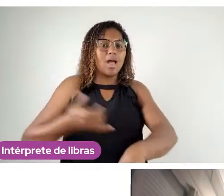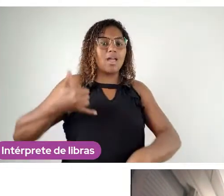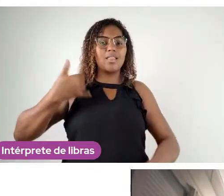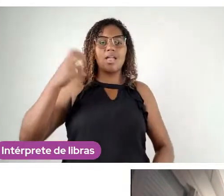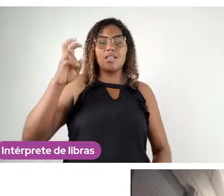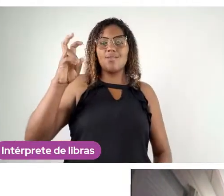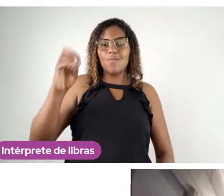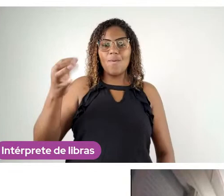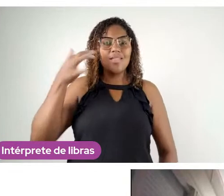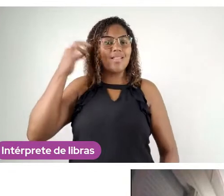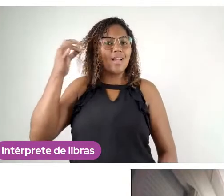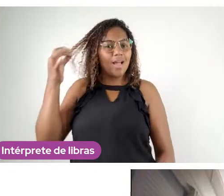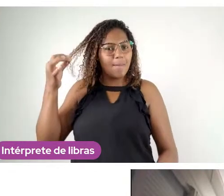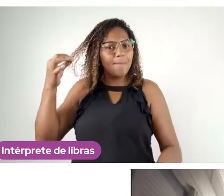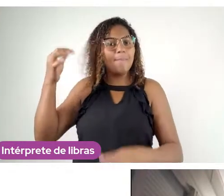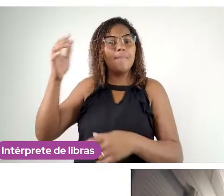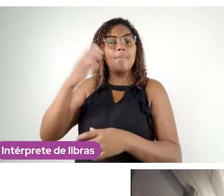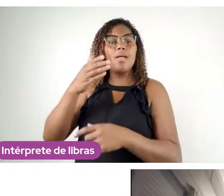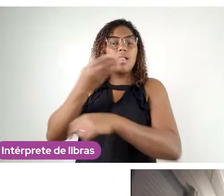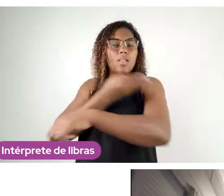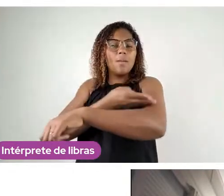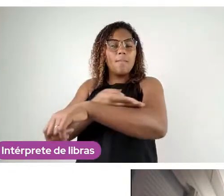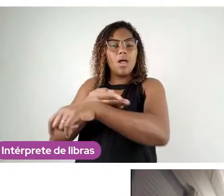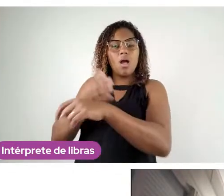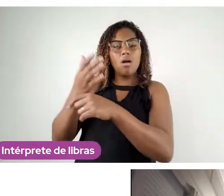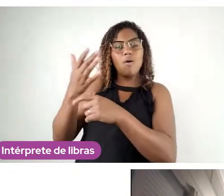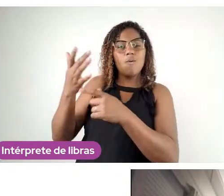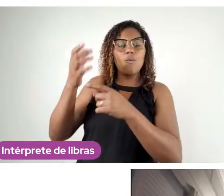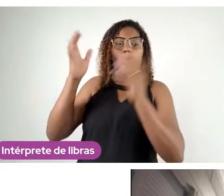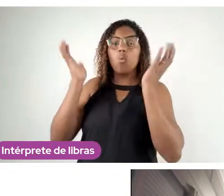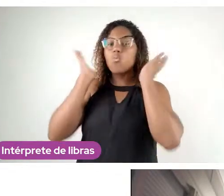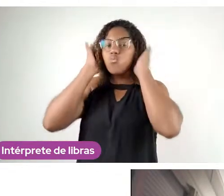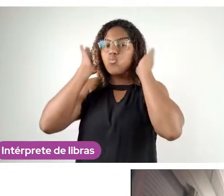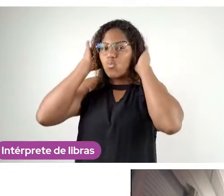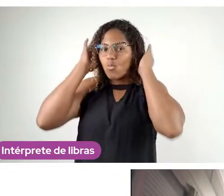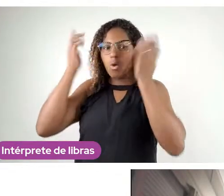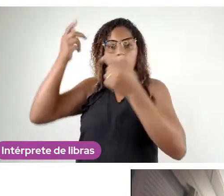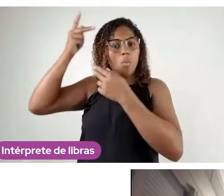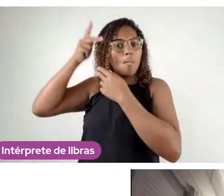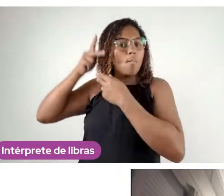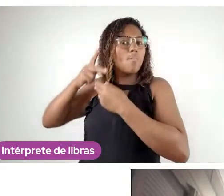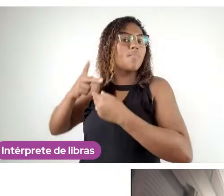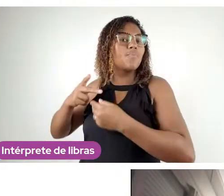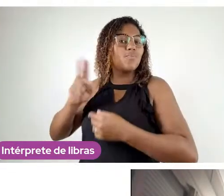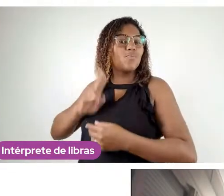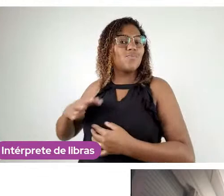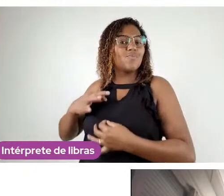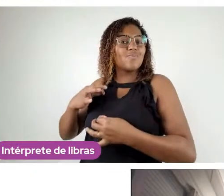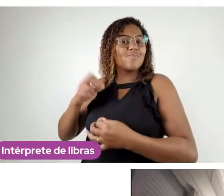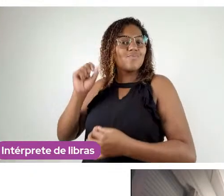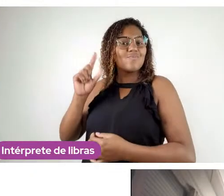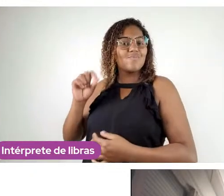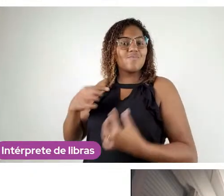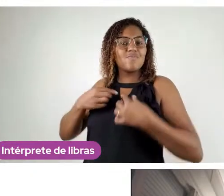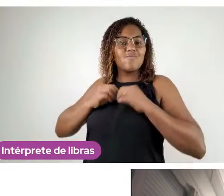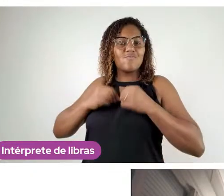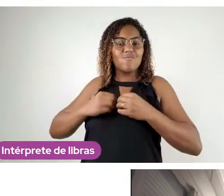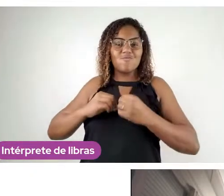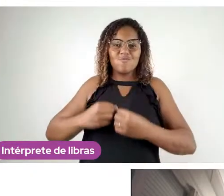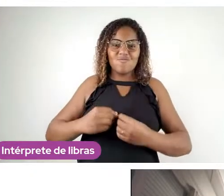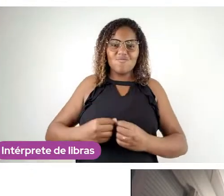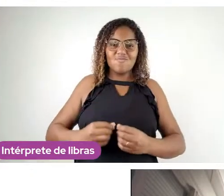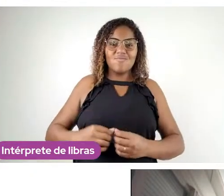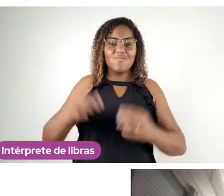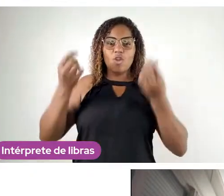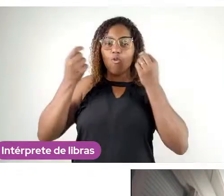meu cabelo é grisalho, curto, liso. Eu estou usando uma camisa azul de botão, meu fone